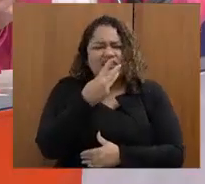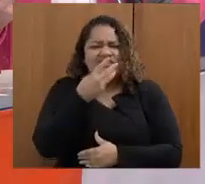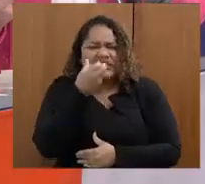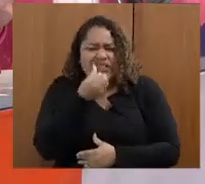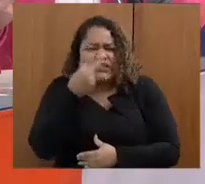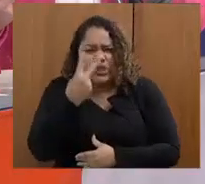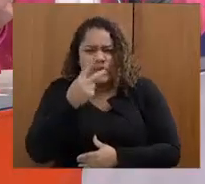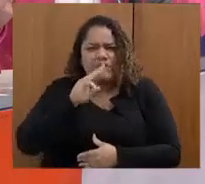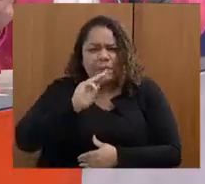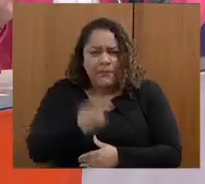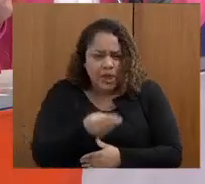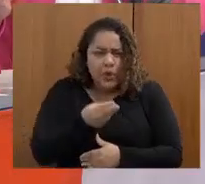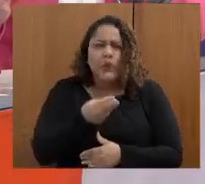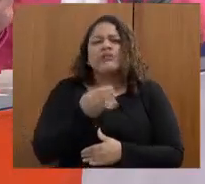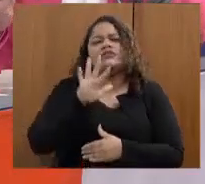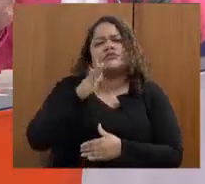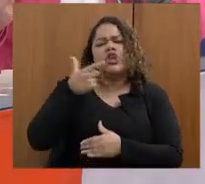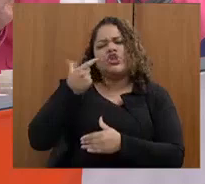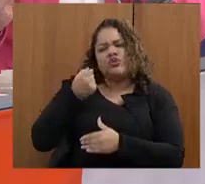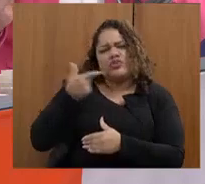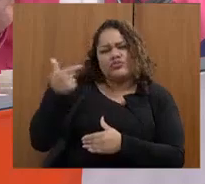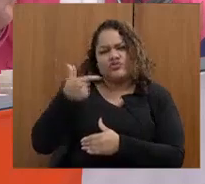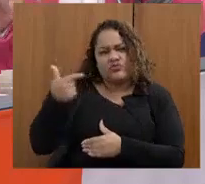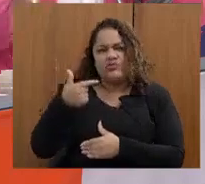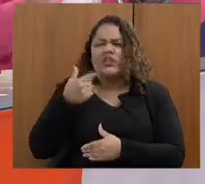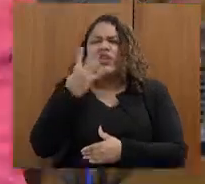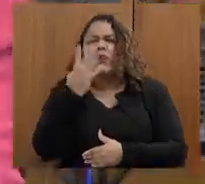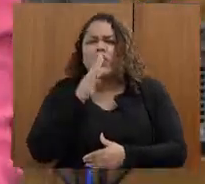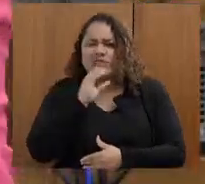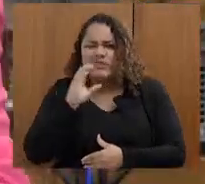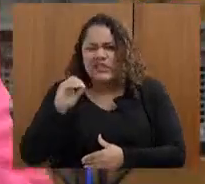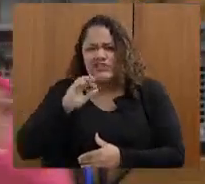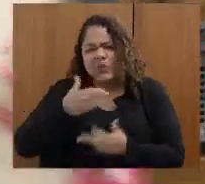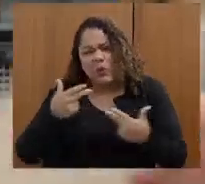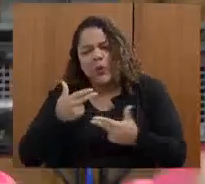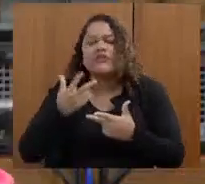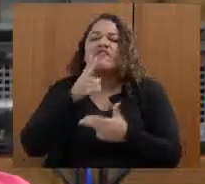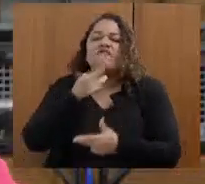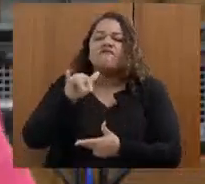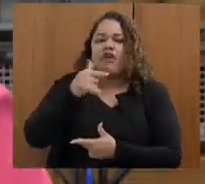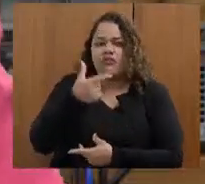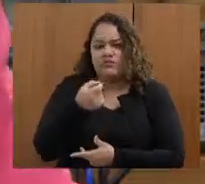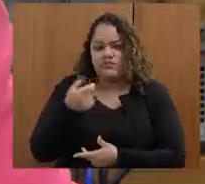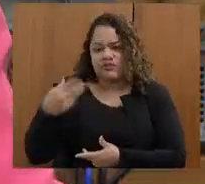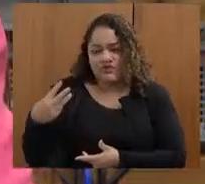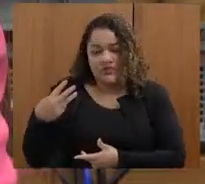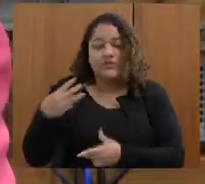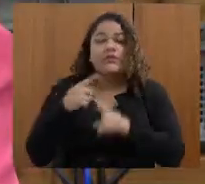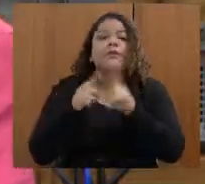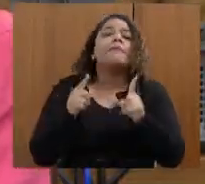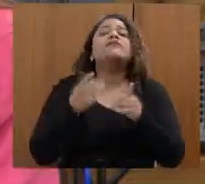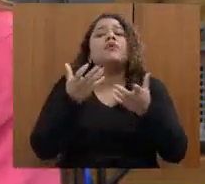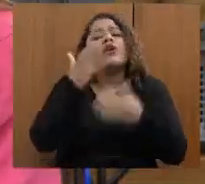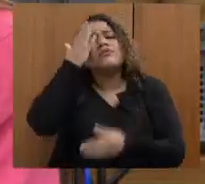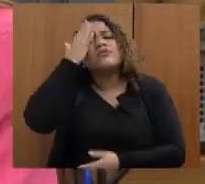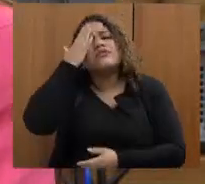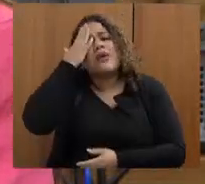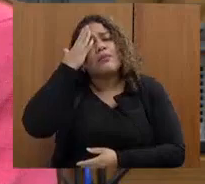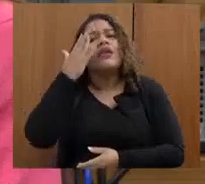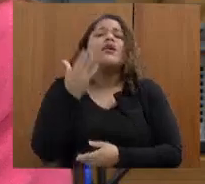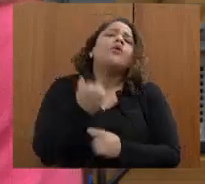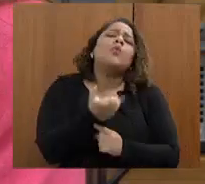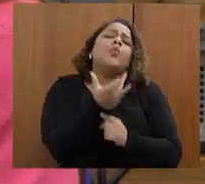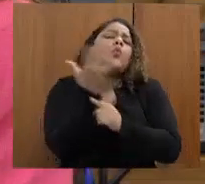2022 e 400 e alguma coisa previsto para 2203 eu gostaria de saber por favor quanto desse recurso